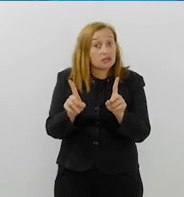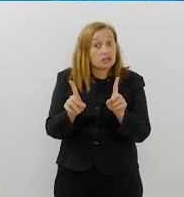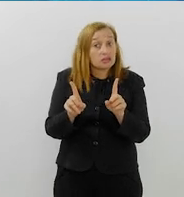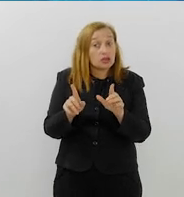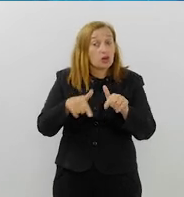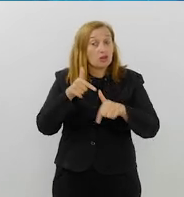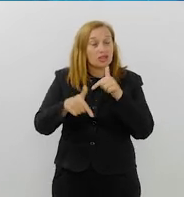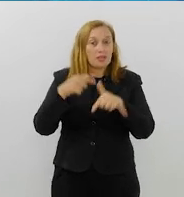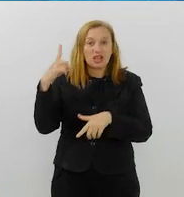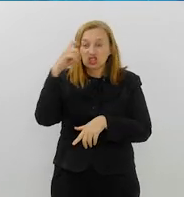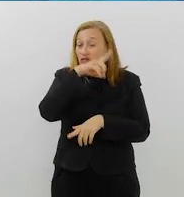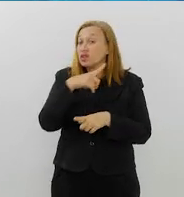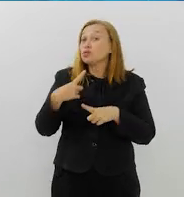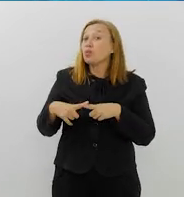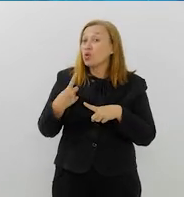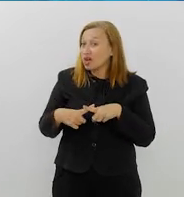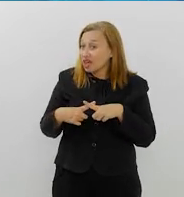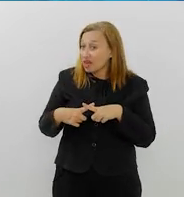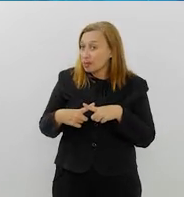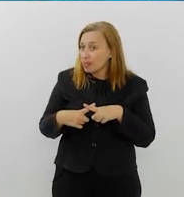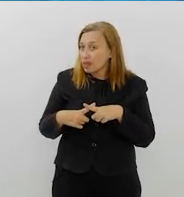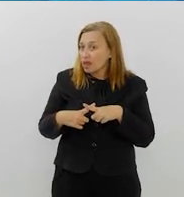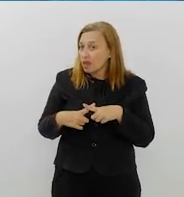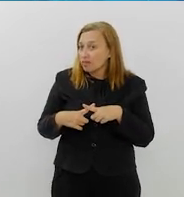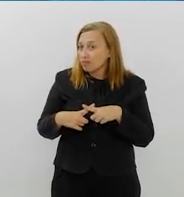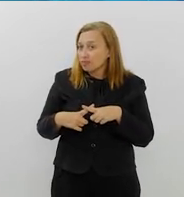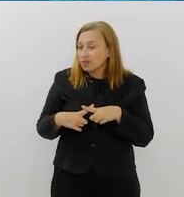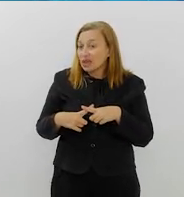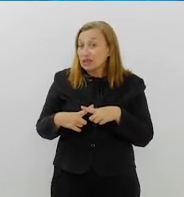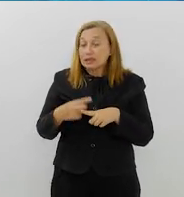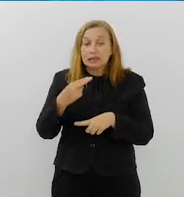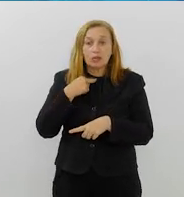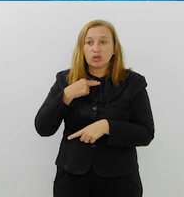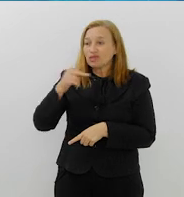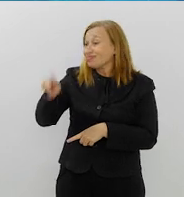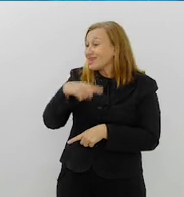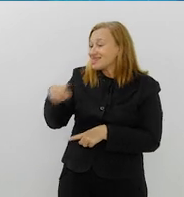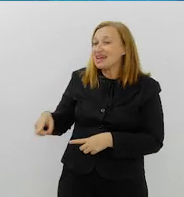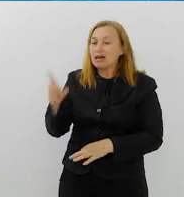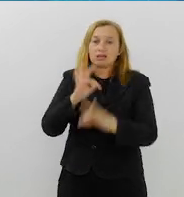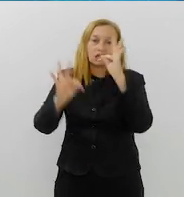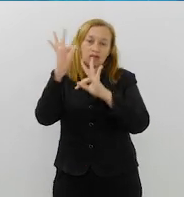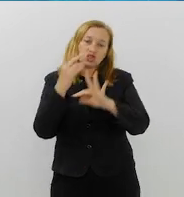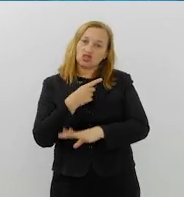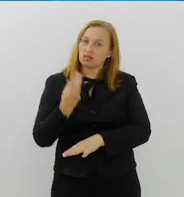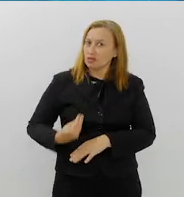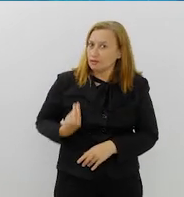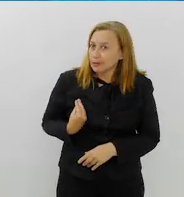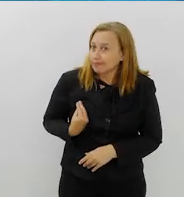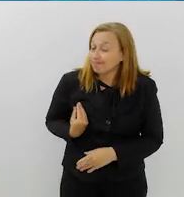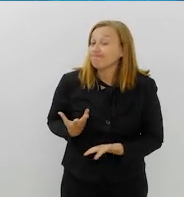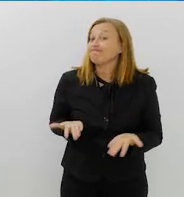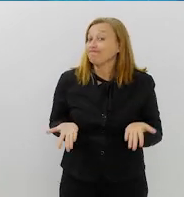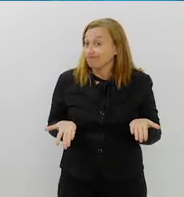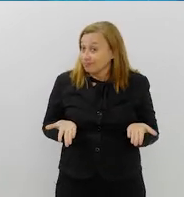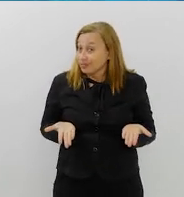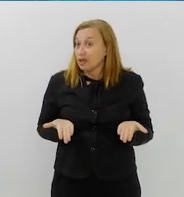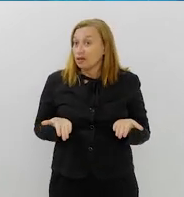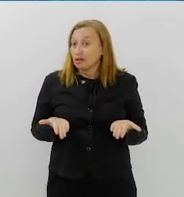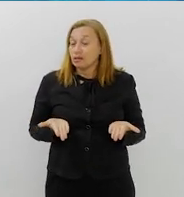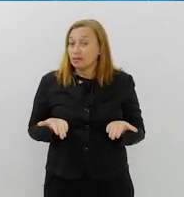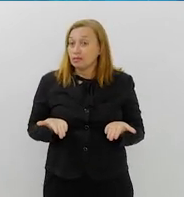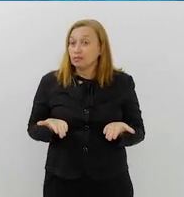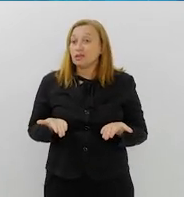que o que torna esse trabalho difícil? Porque não vamos eliminar a tecnologia da nossa vida,